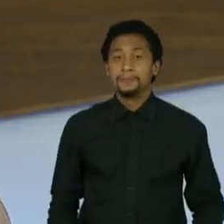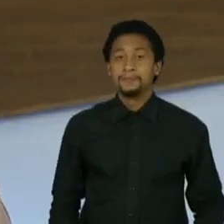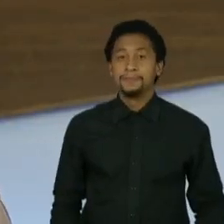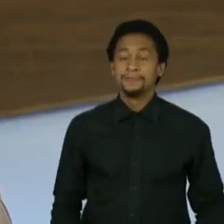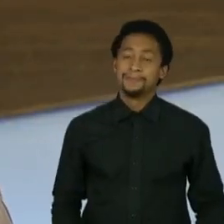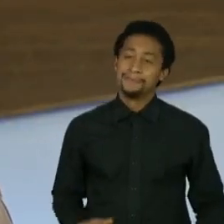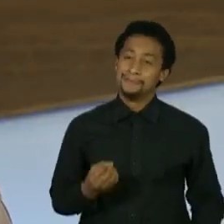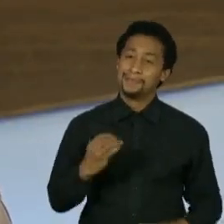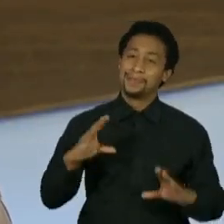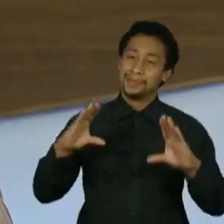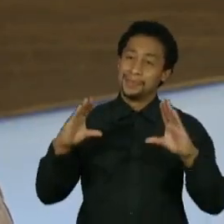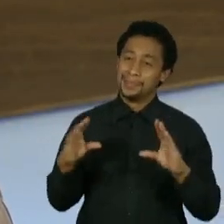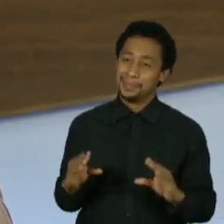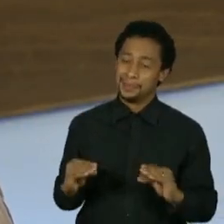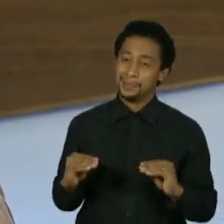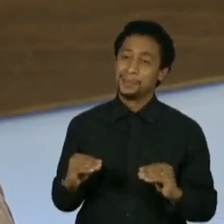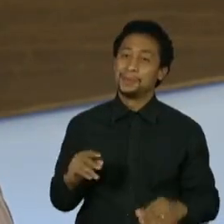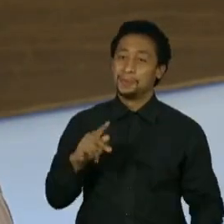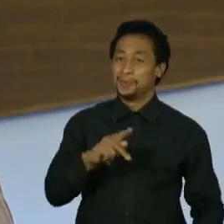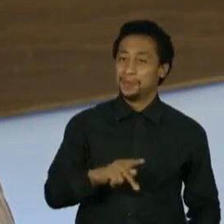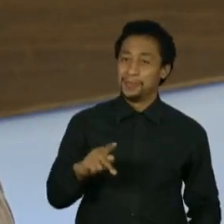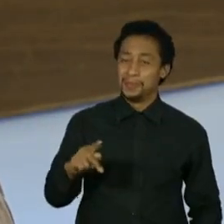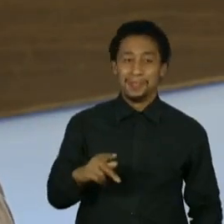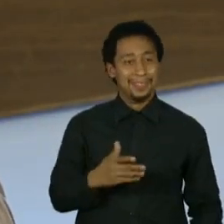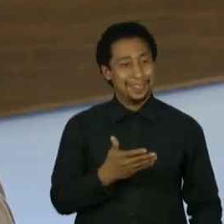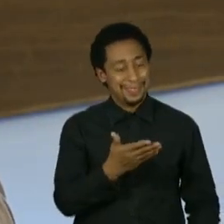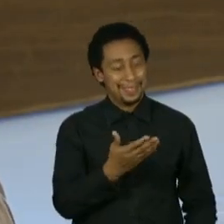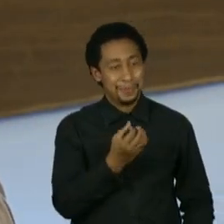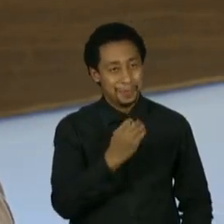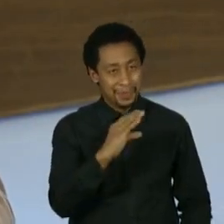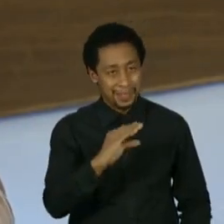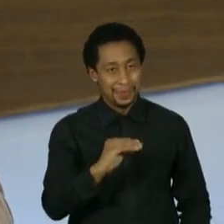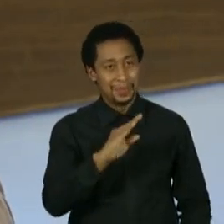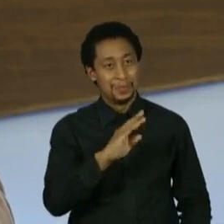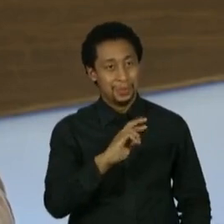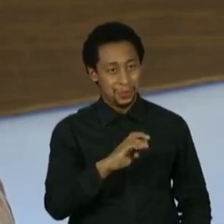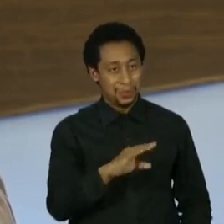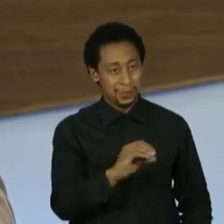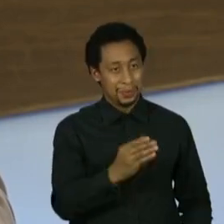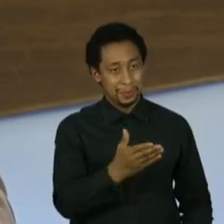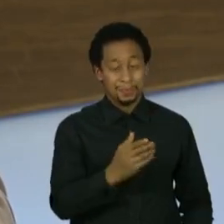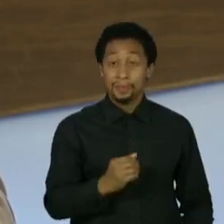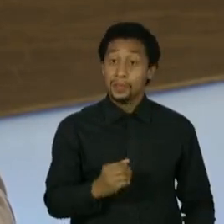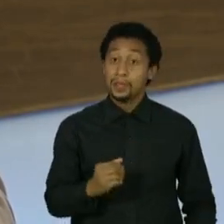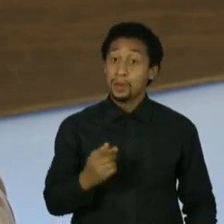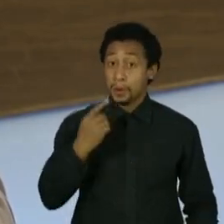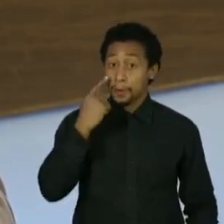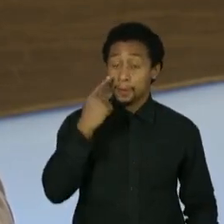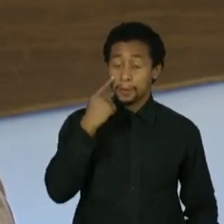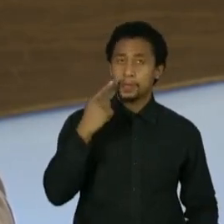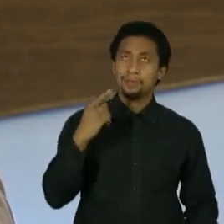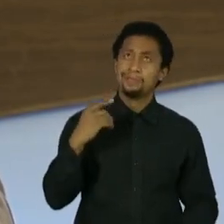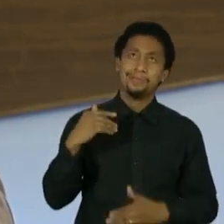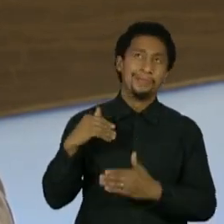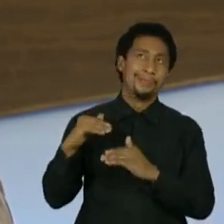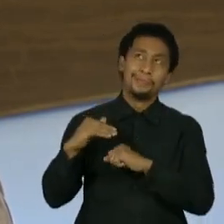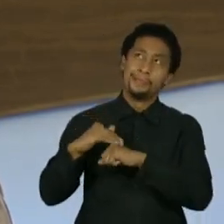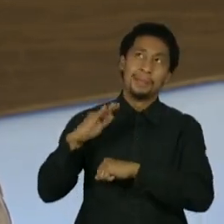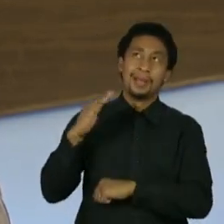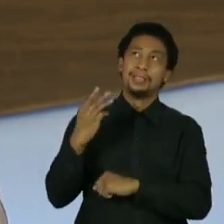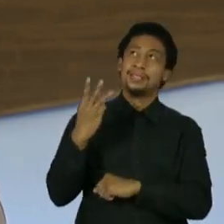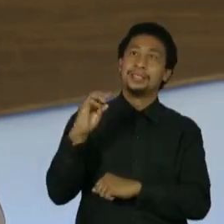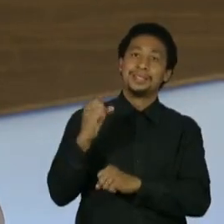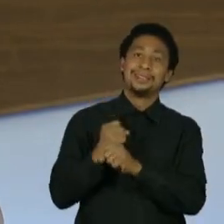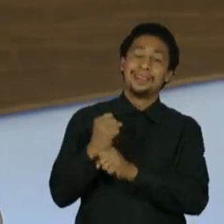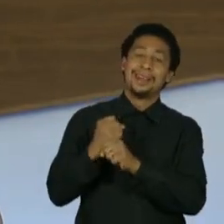Boa noite, professor. Salve, Bruno. Tudo bem? Professor, há mais de 30 anos, quando o senhor fundou o Núcleo de Estudos da Violência